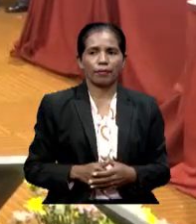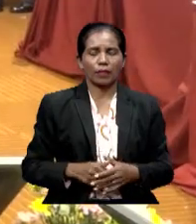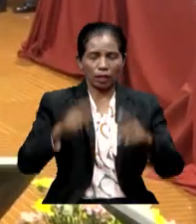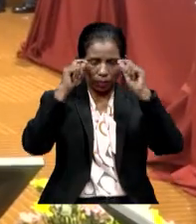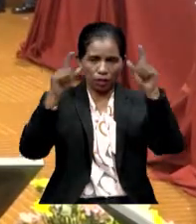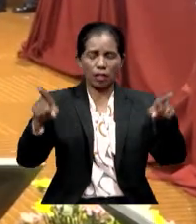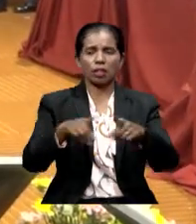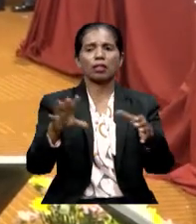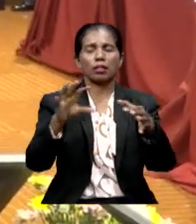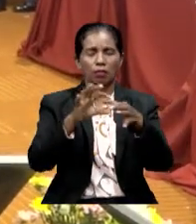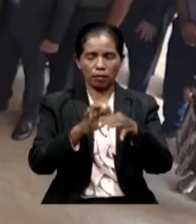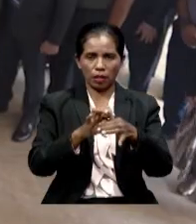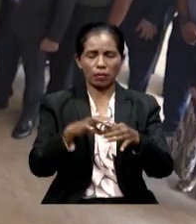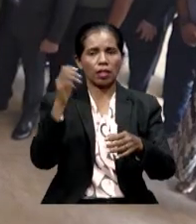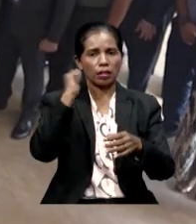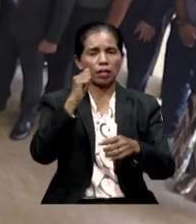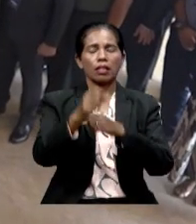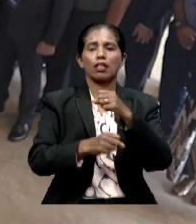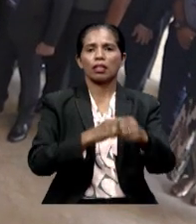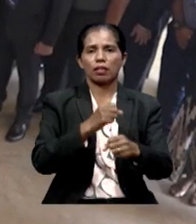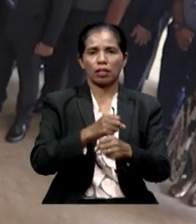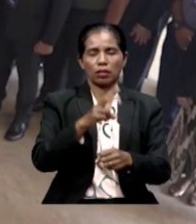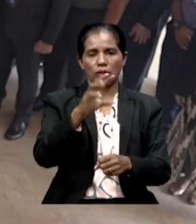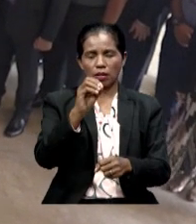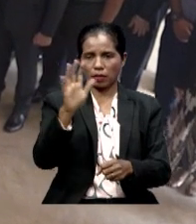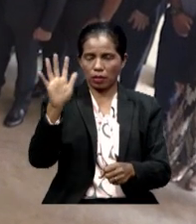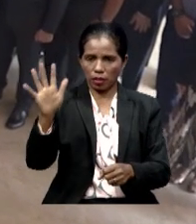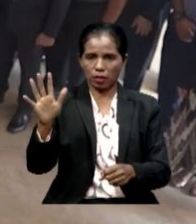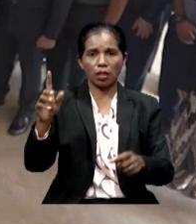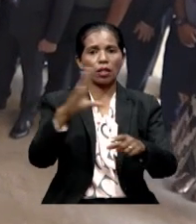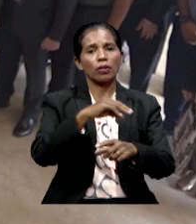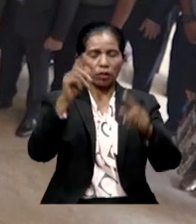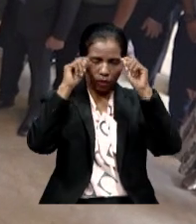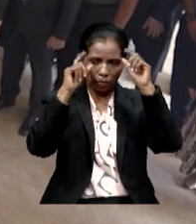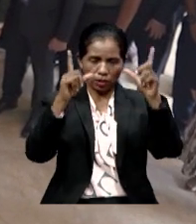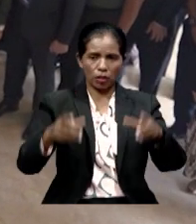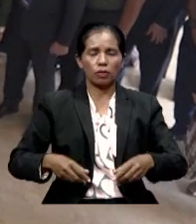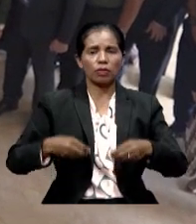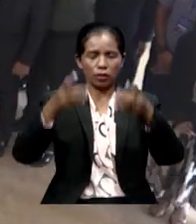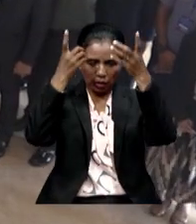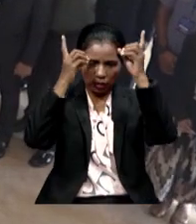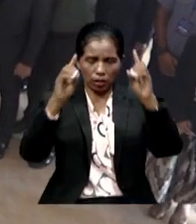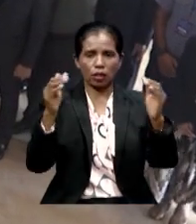dar membro Fórum Regional ASEAN e atinam Rihun Rua Lima, no Timor-Leste foi preside